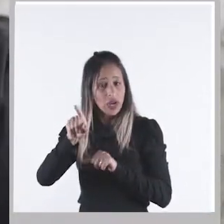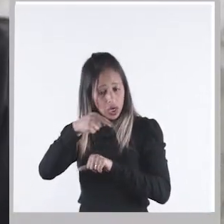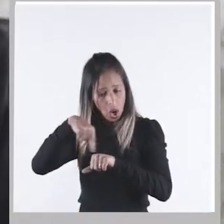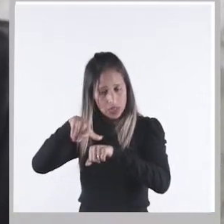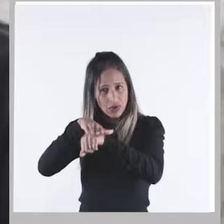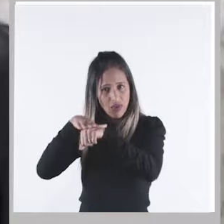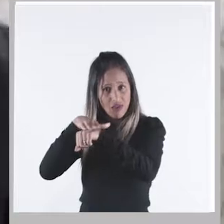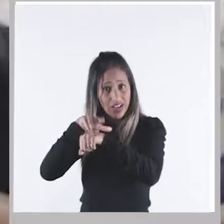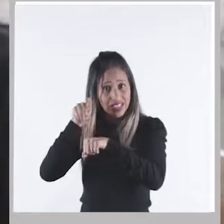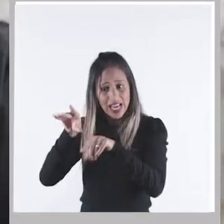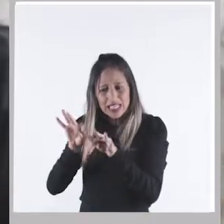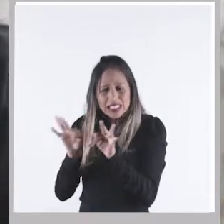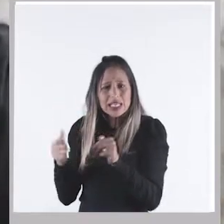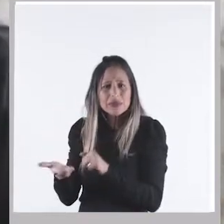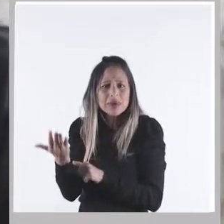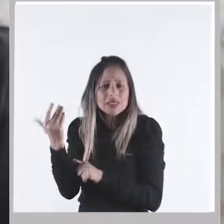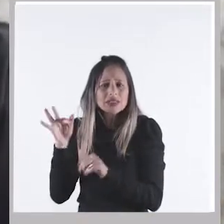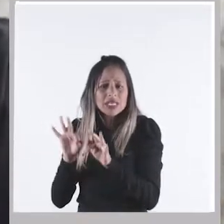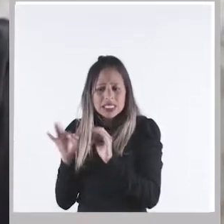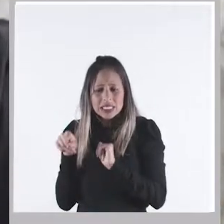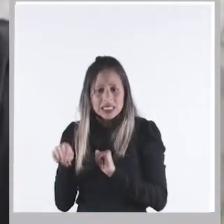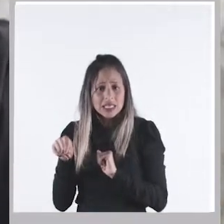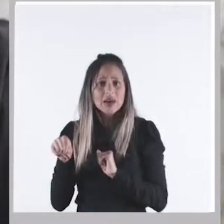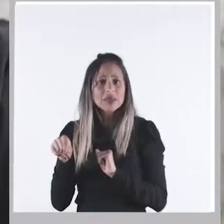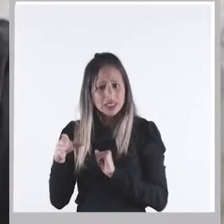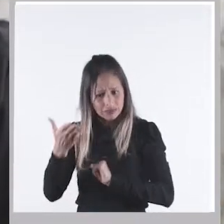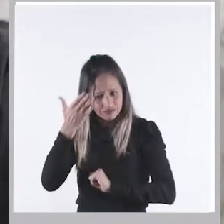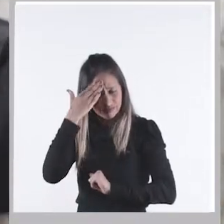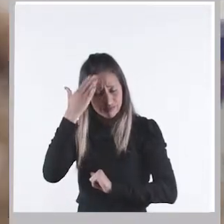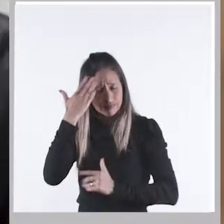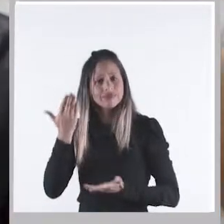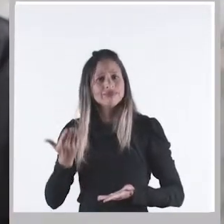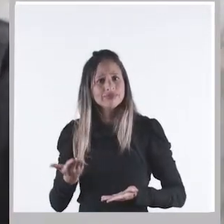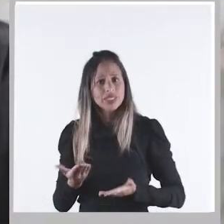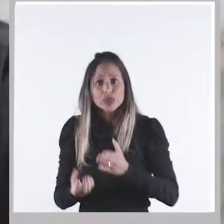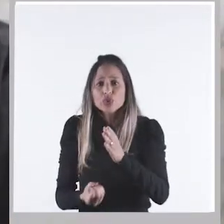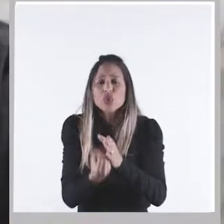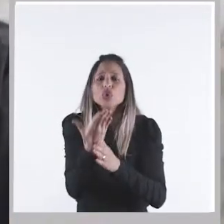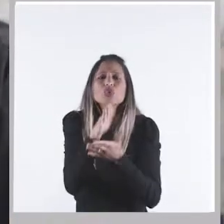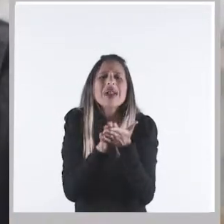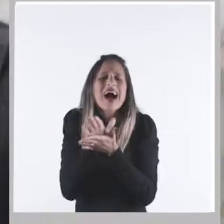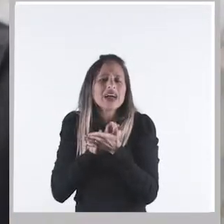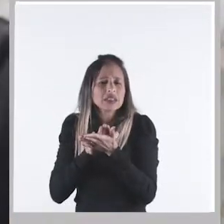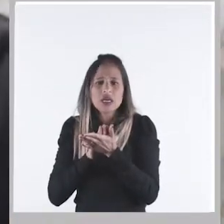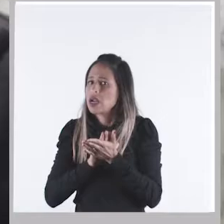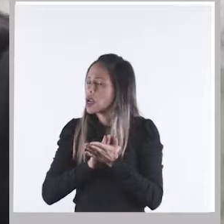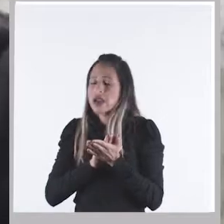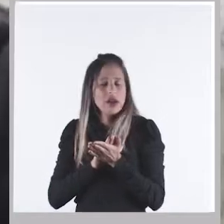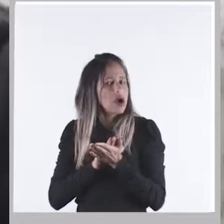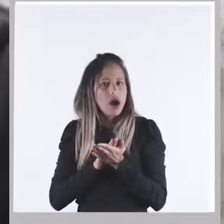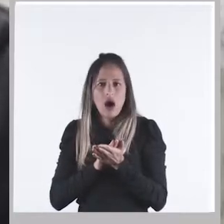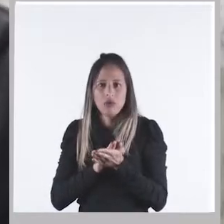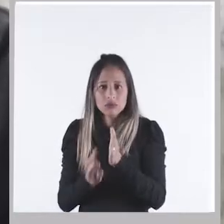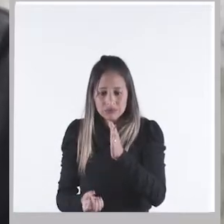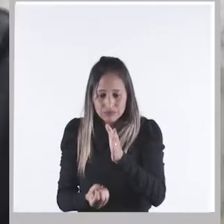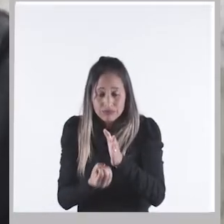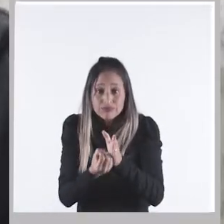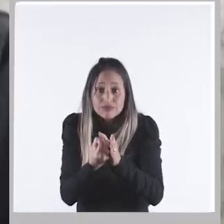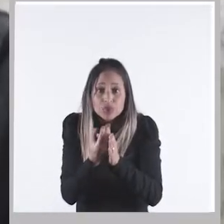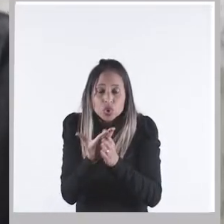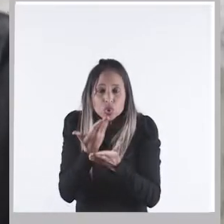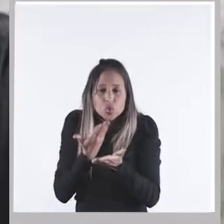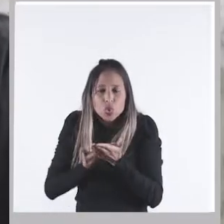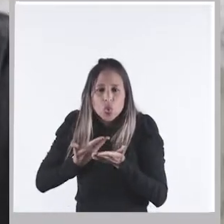conversa disso, né? Aí às vezes as pessoas falam, nossa, ele surgiu do nada, e ele não surgiu do nada, ele